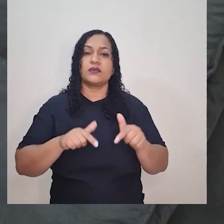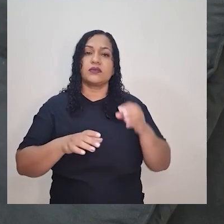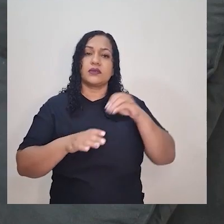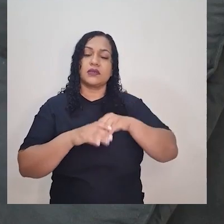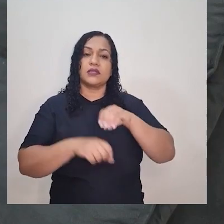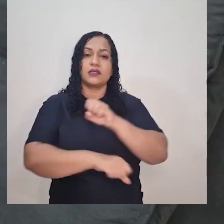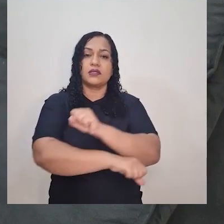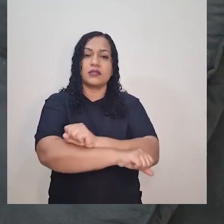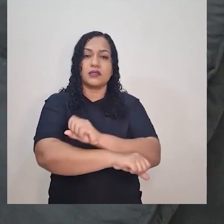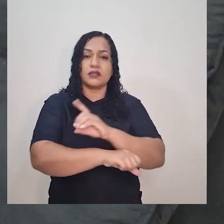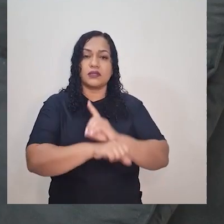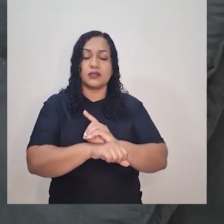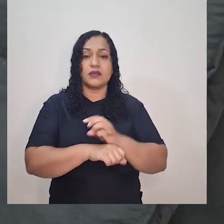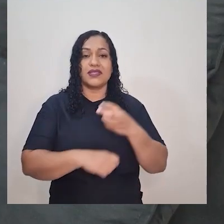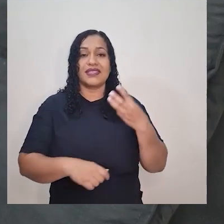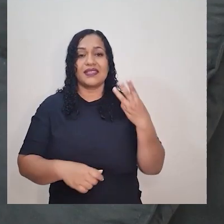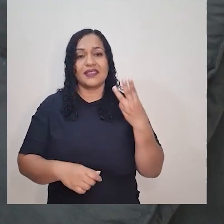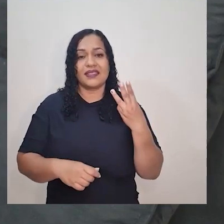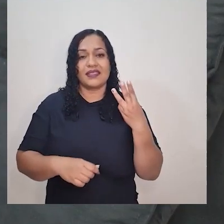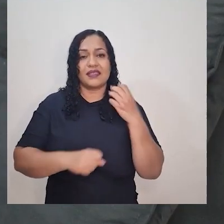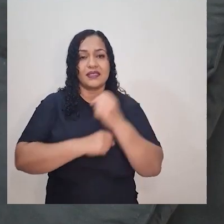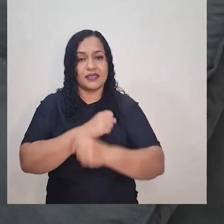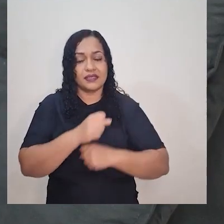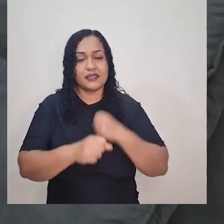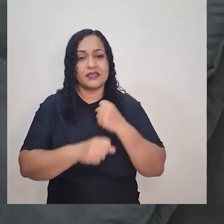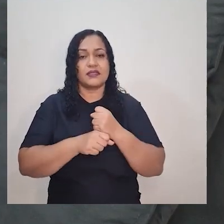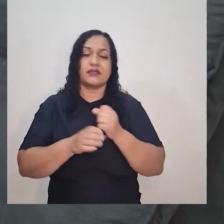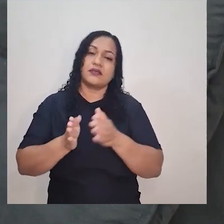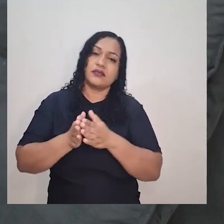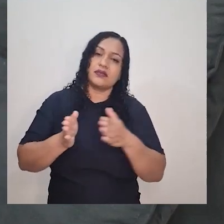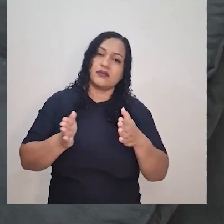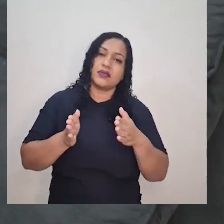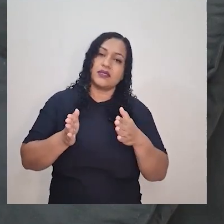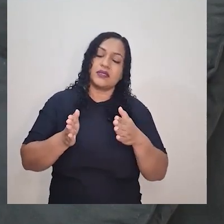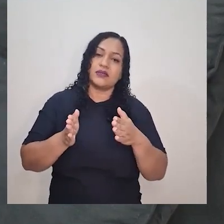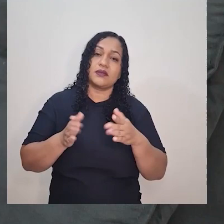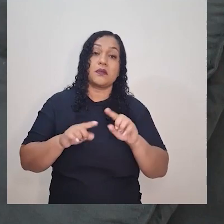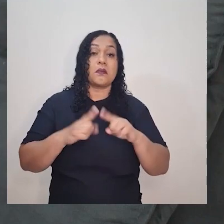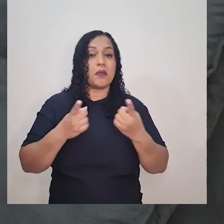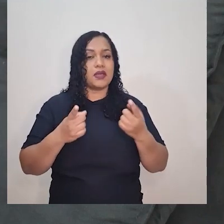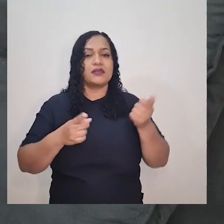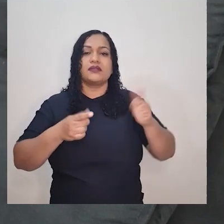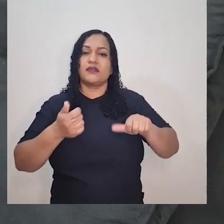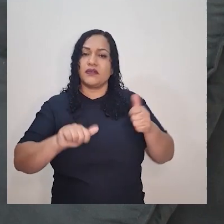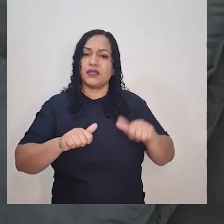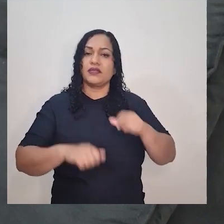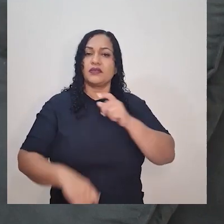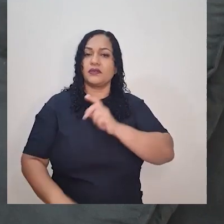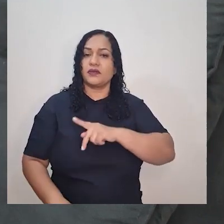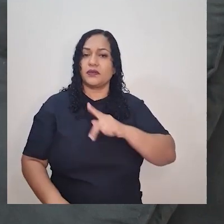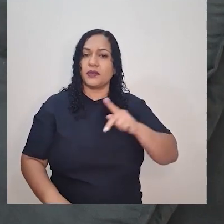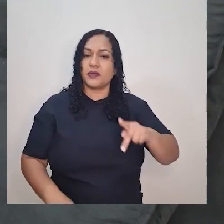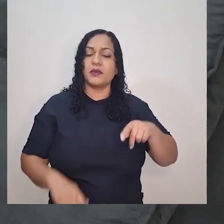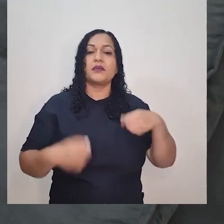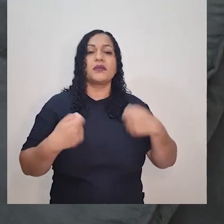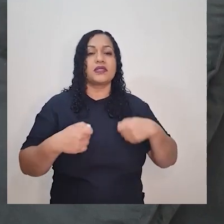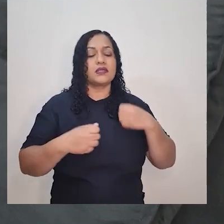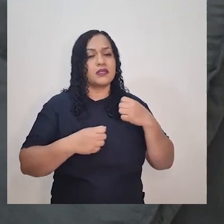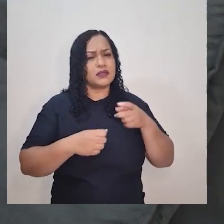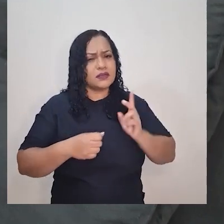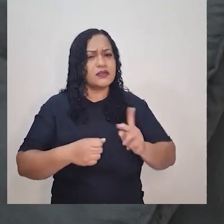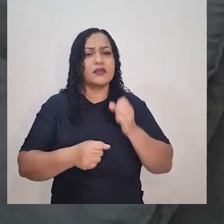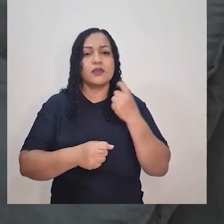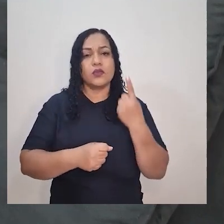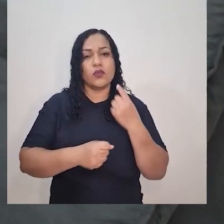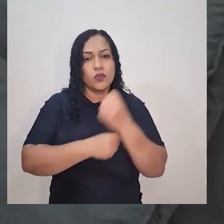de Educação com a validade de 3 anos. Contudo, esse processo avaliativo ele deve acontecer de forma anual, para que